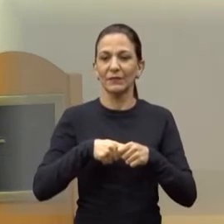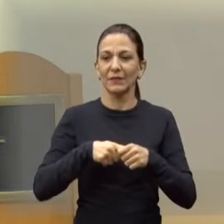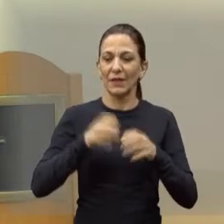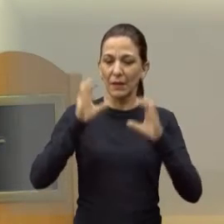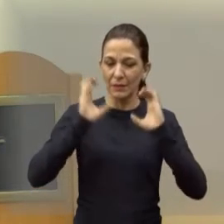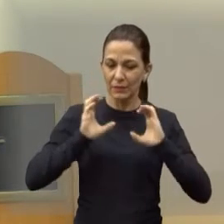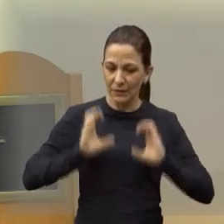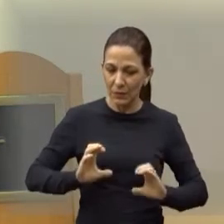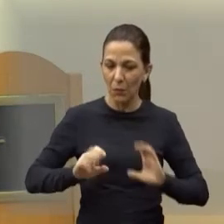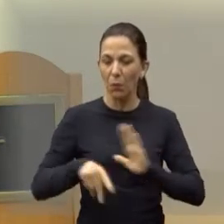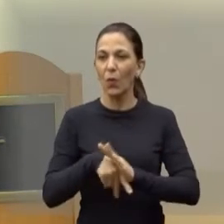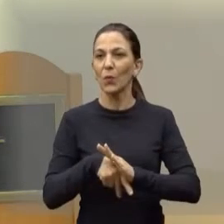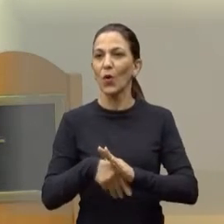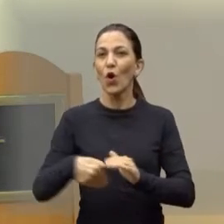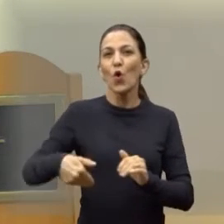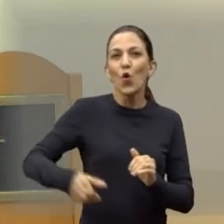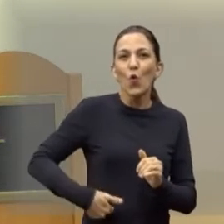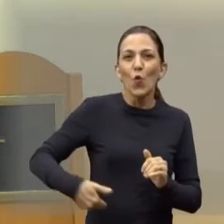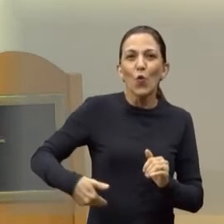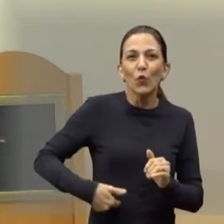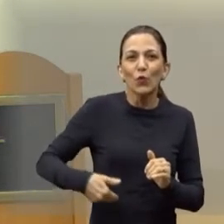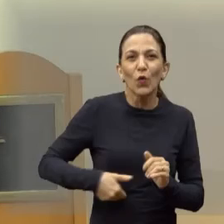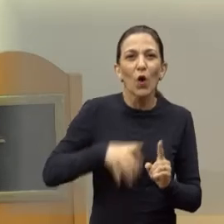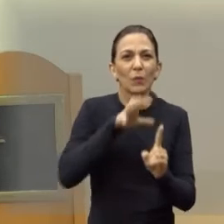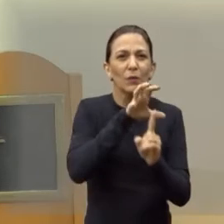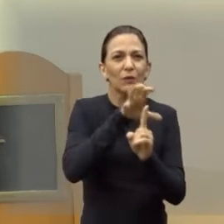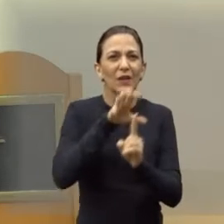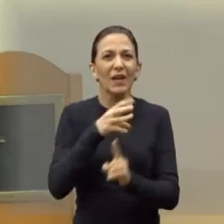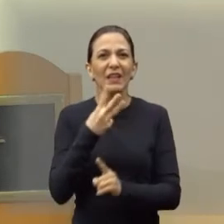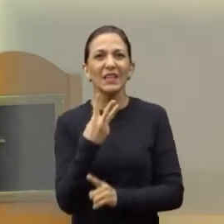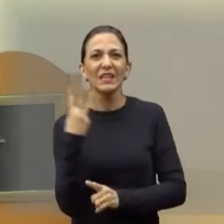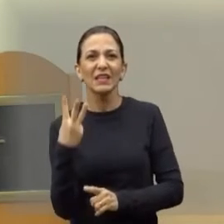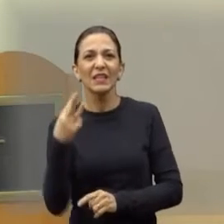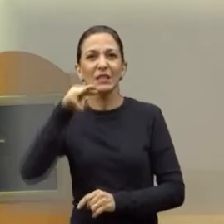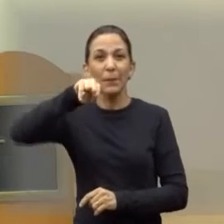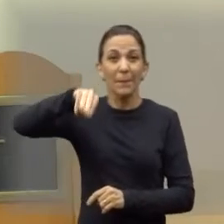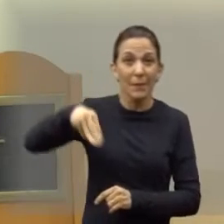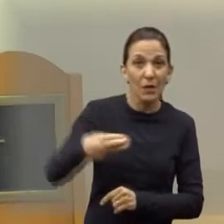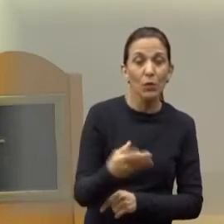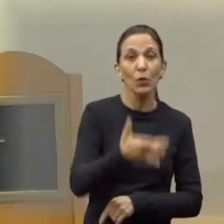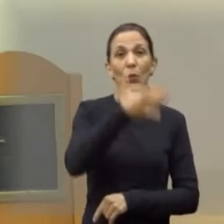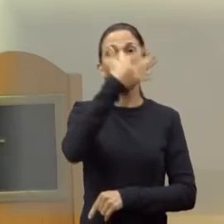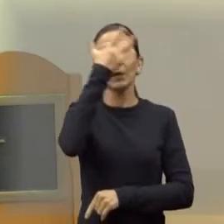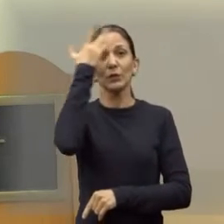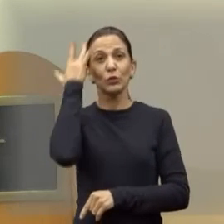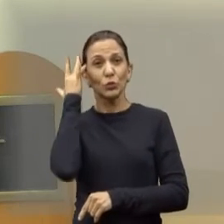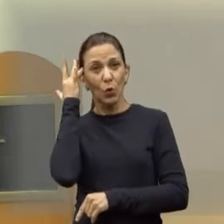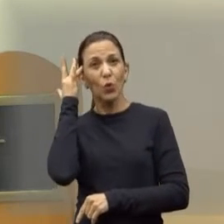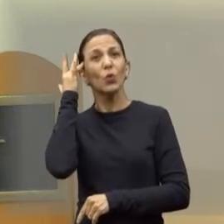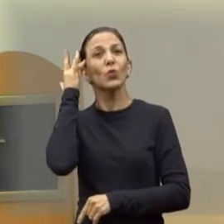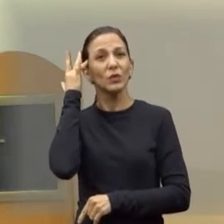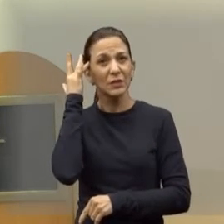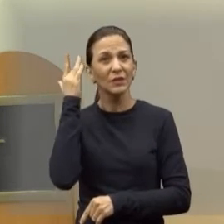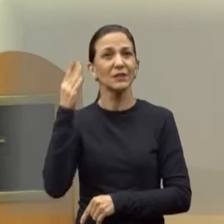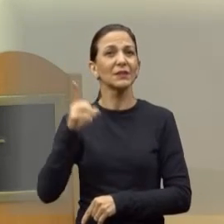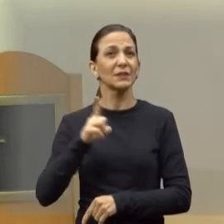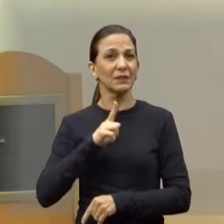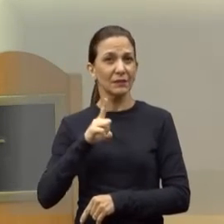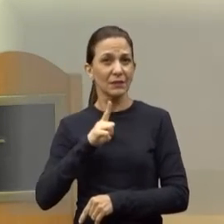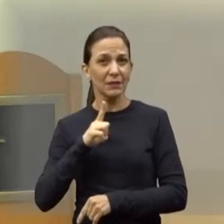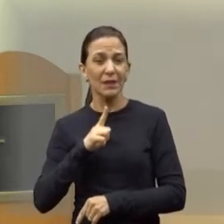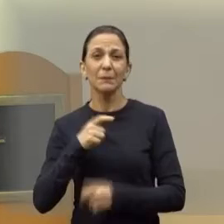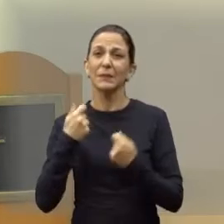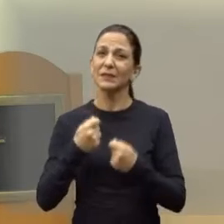é o gente que a fome que hoje atinge cerca de 33 milhões de brasileiros e brasileiras seja